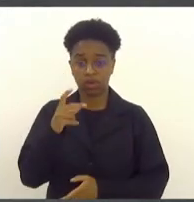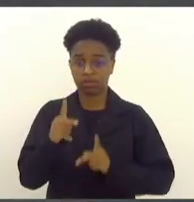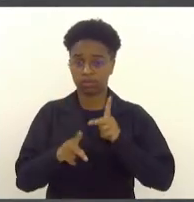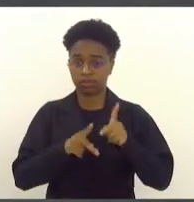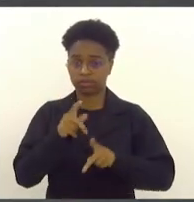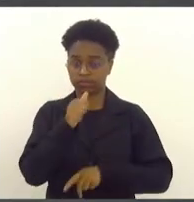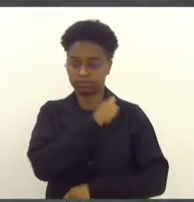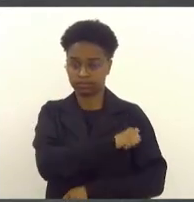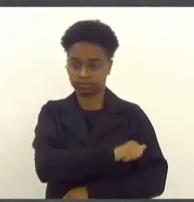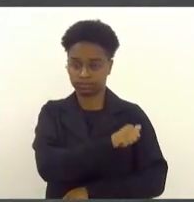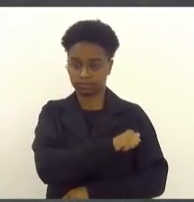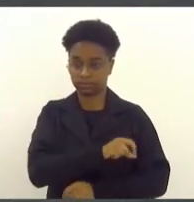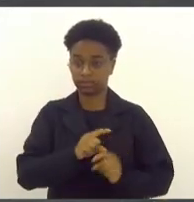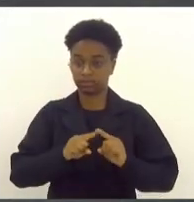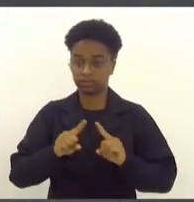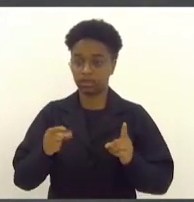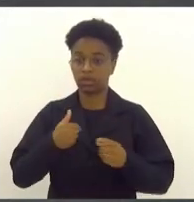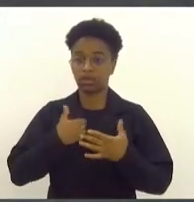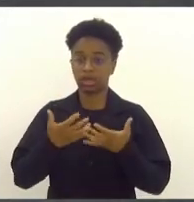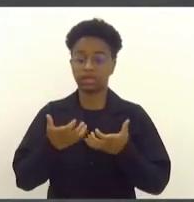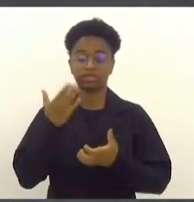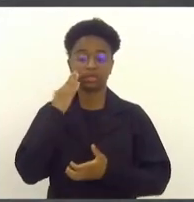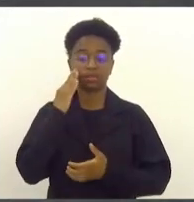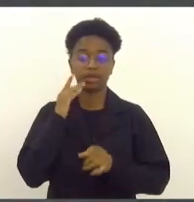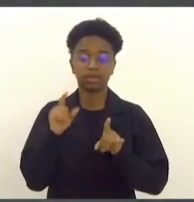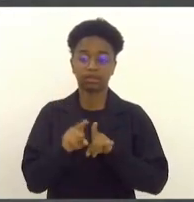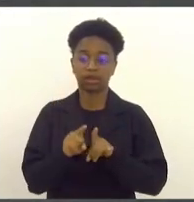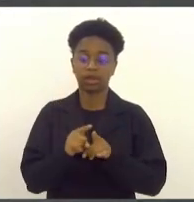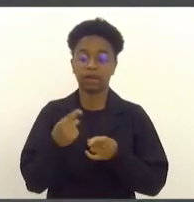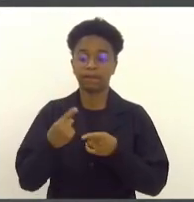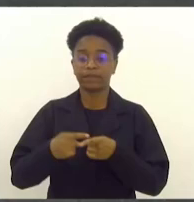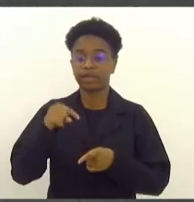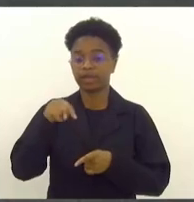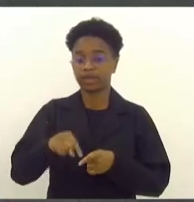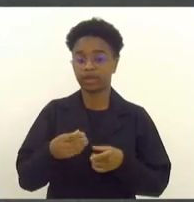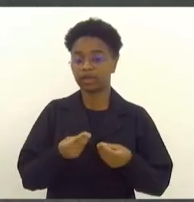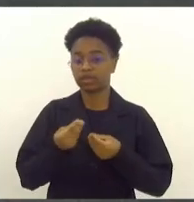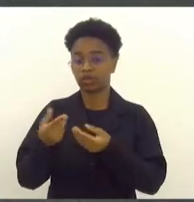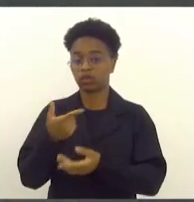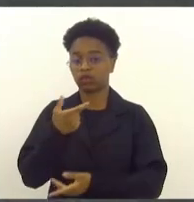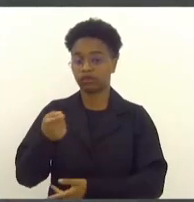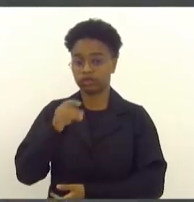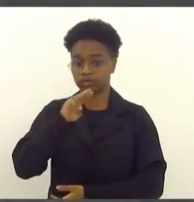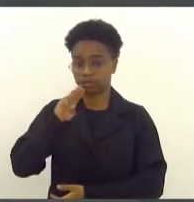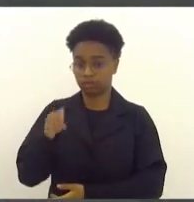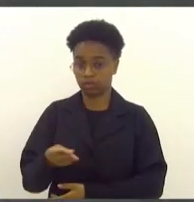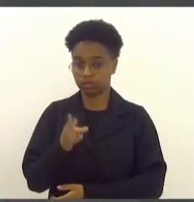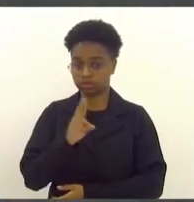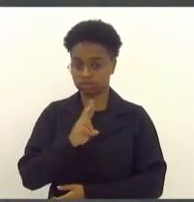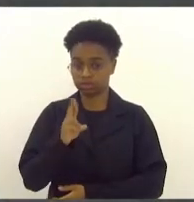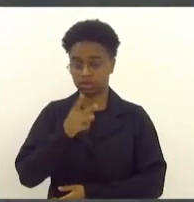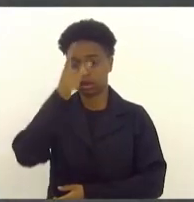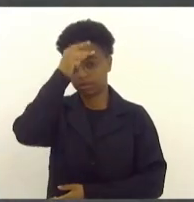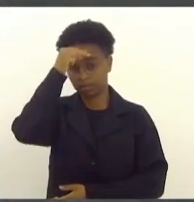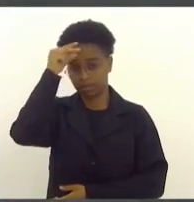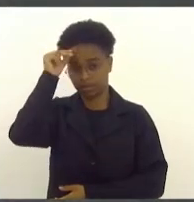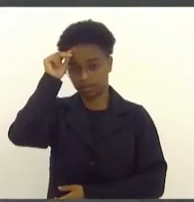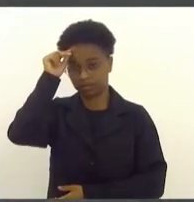agora eu quero saber também porque essa casa enviou 20 milhões de reais a prefeitura para